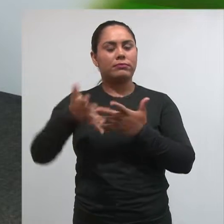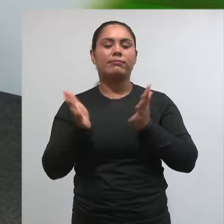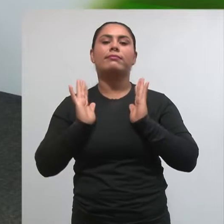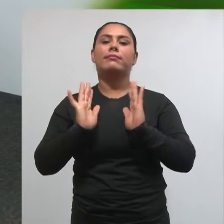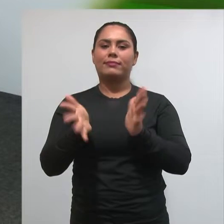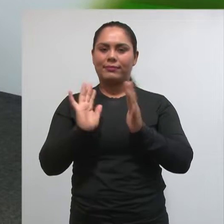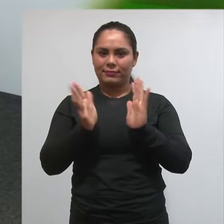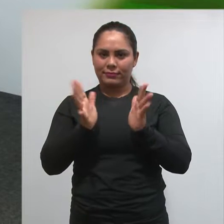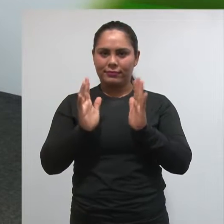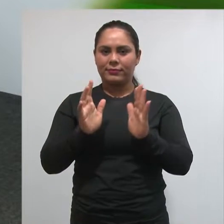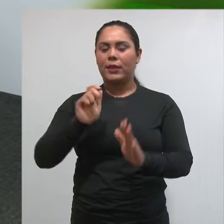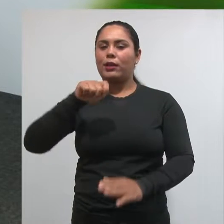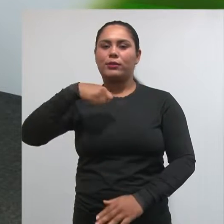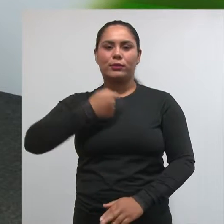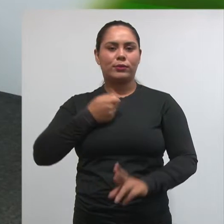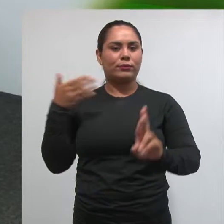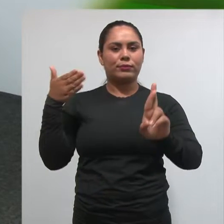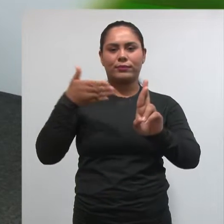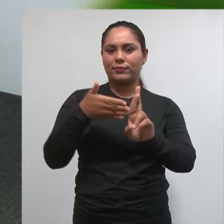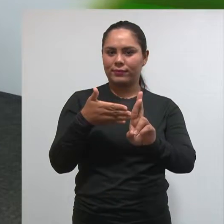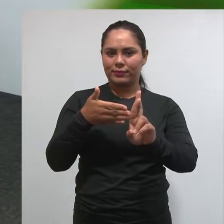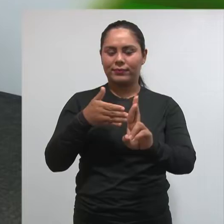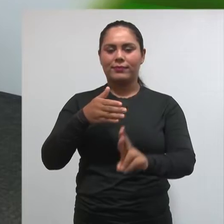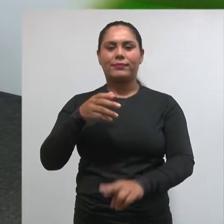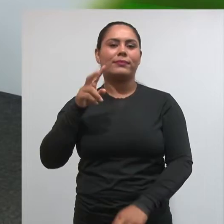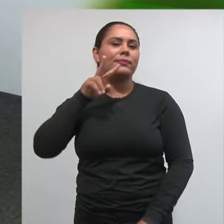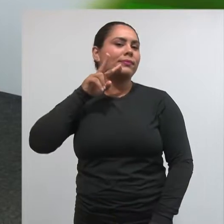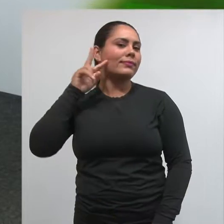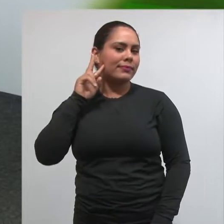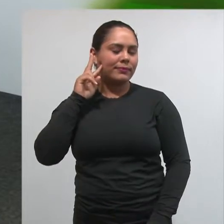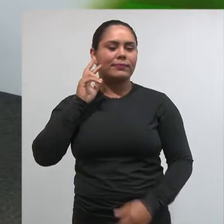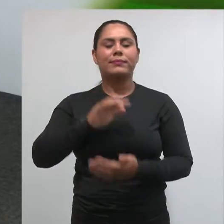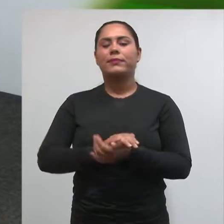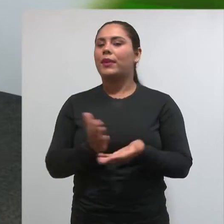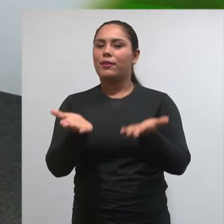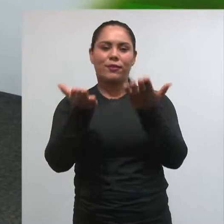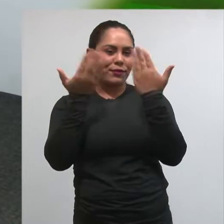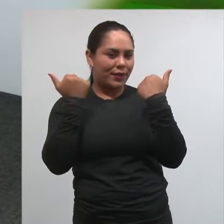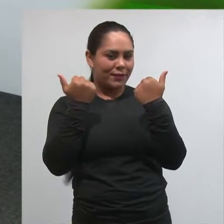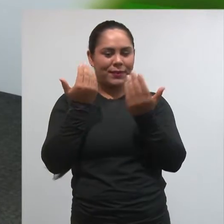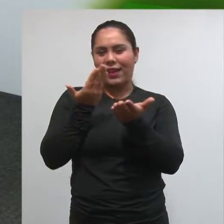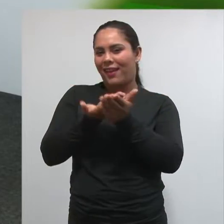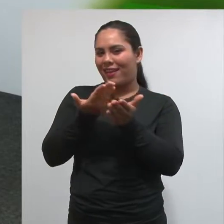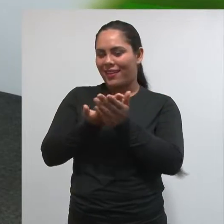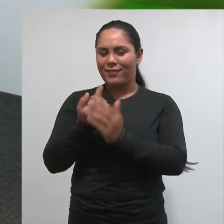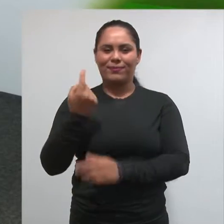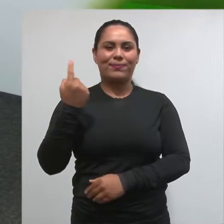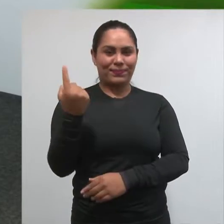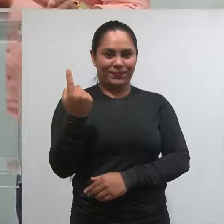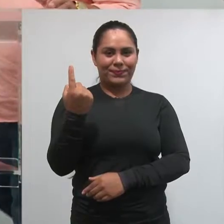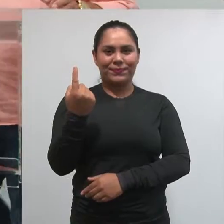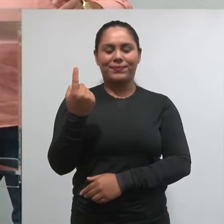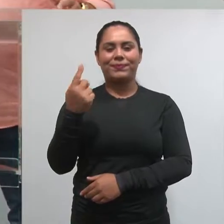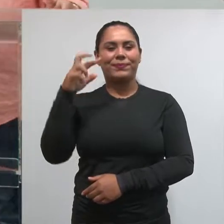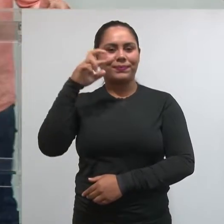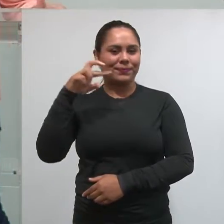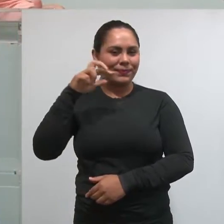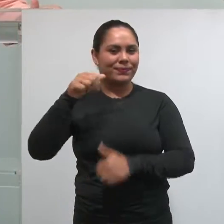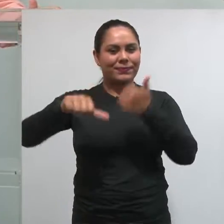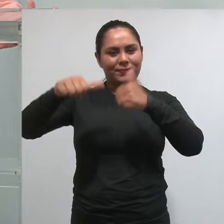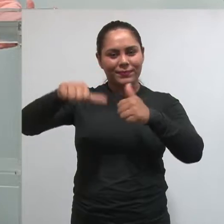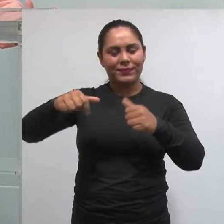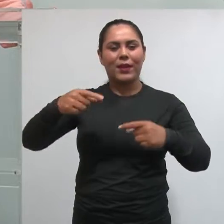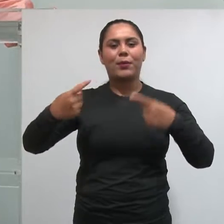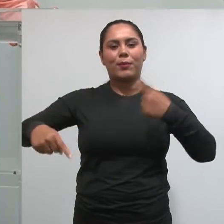sinalizando. Esse é o sinal que me representa na comunidade surda. Vamos lá, então, para a nossa aula 1 de Monitoramento e Avaliação de